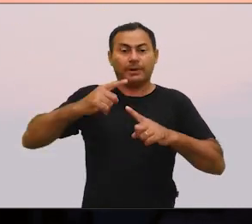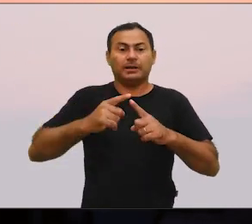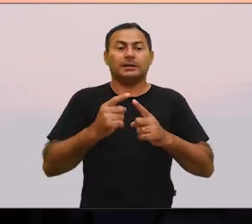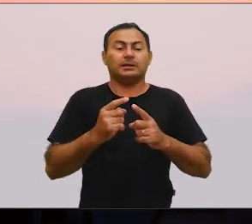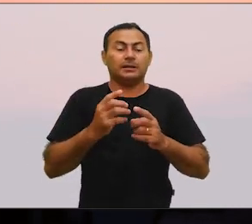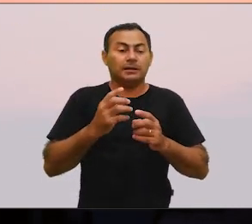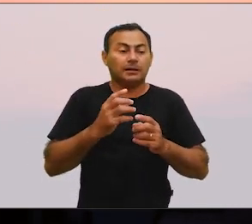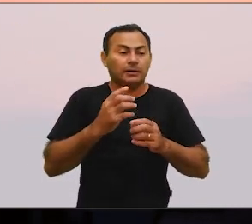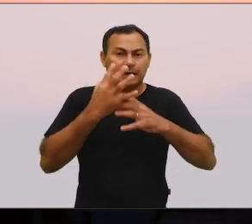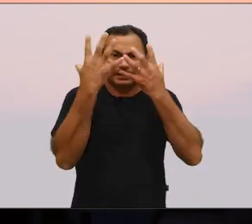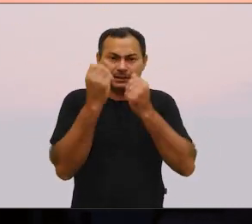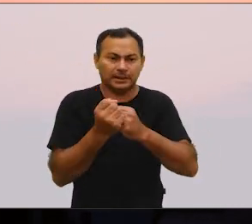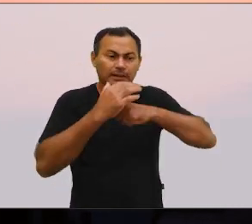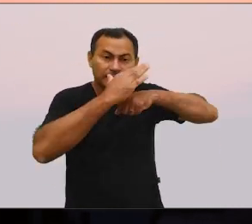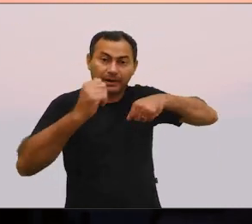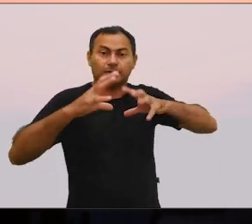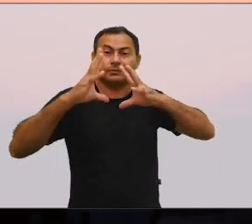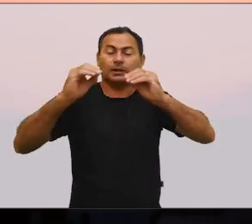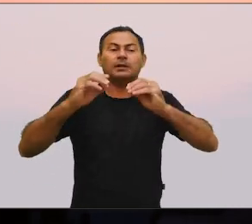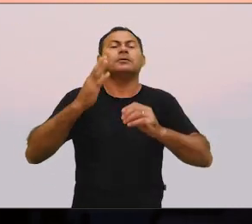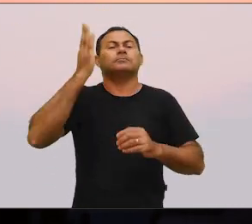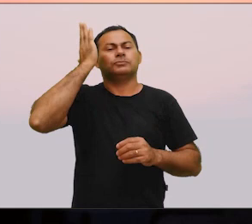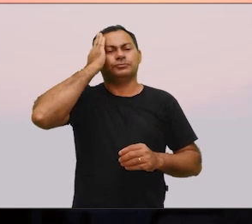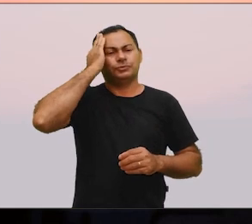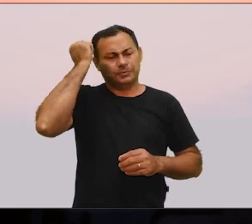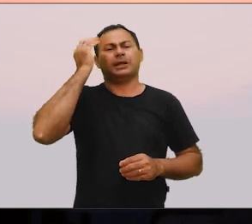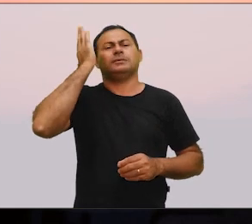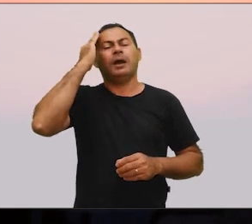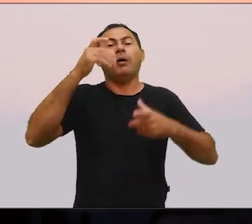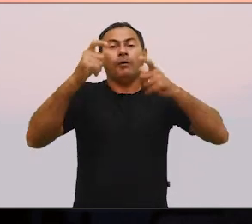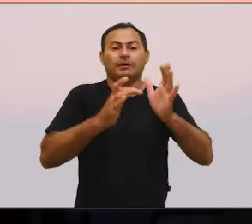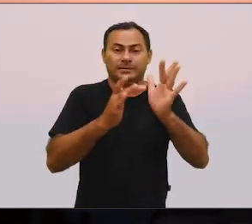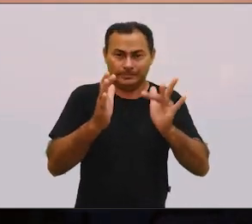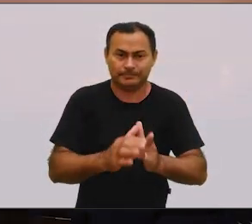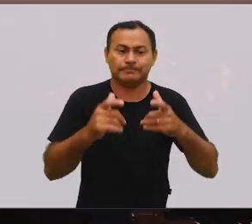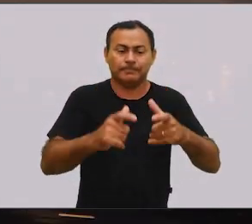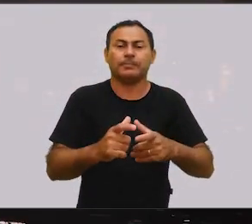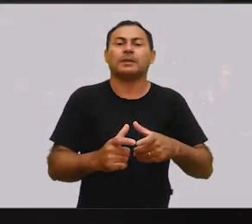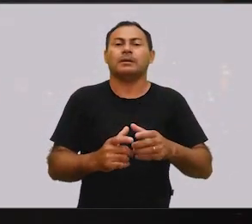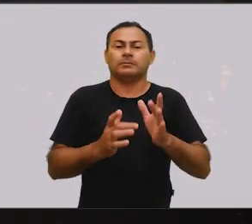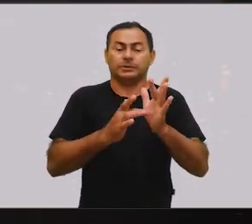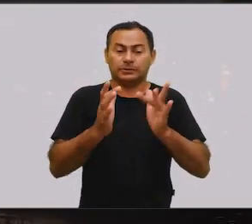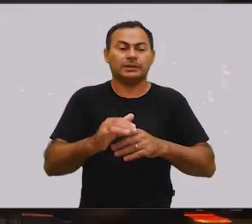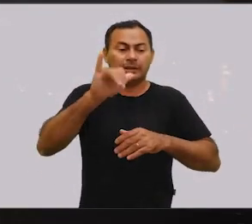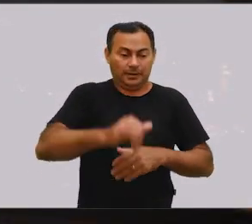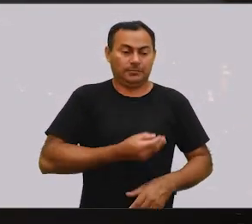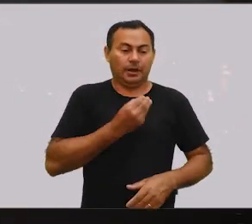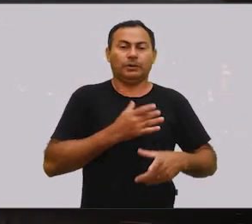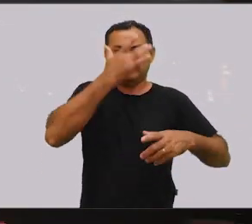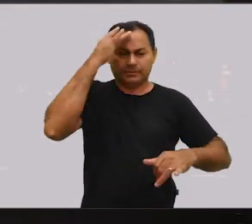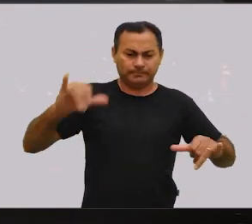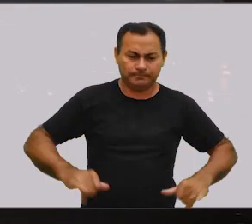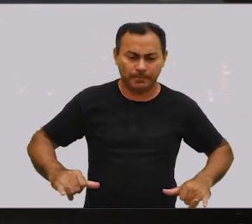quando atendi aquele chamado naquela noite, eu descobri onde Jesus está. Ele está onde os feridos